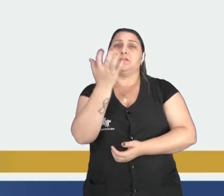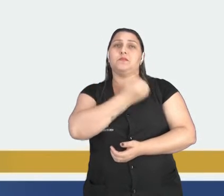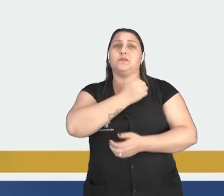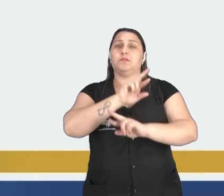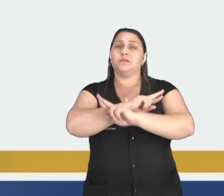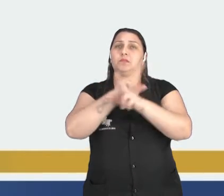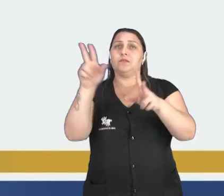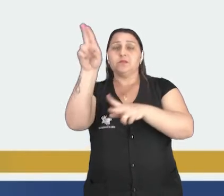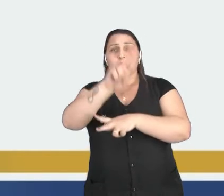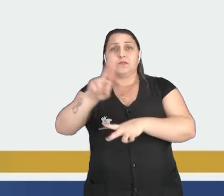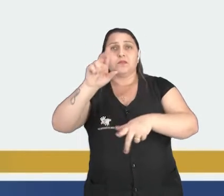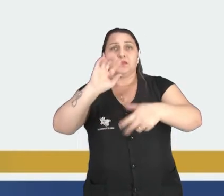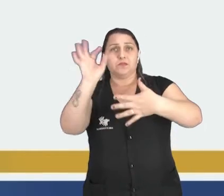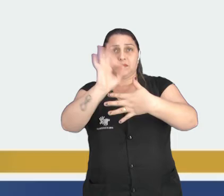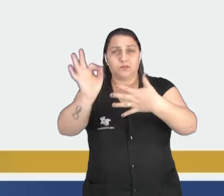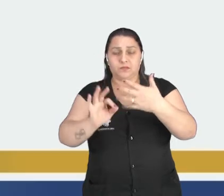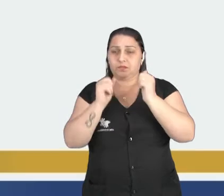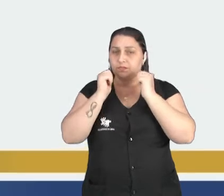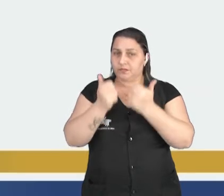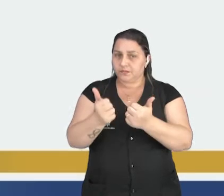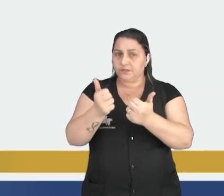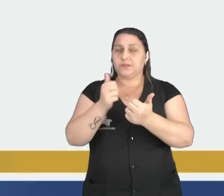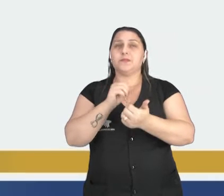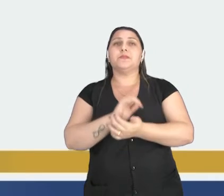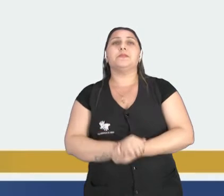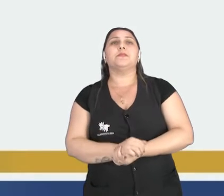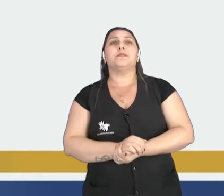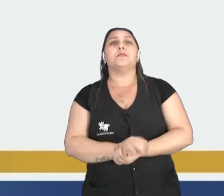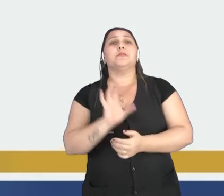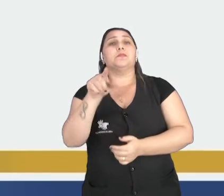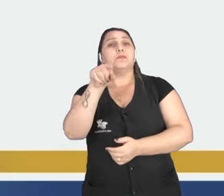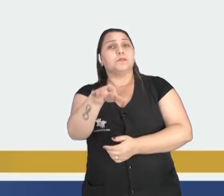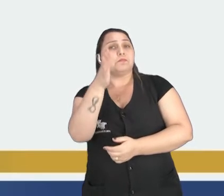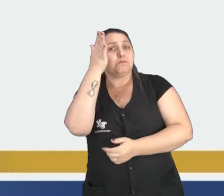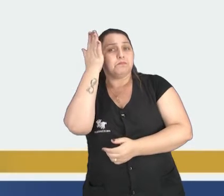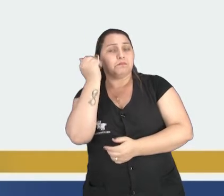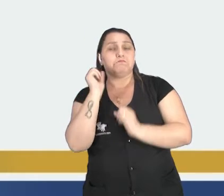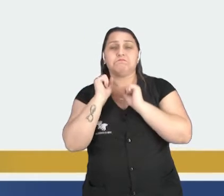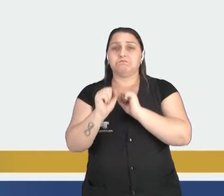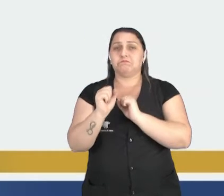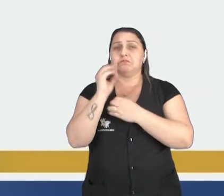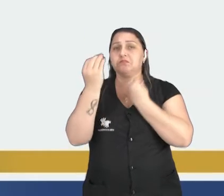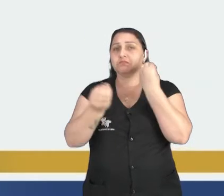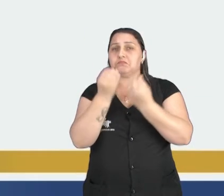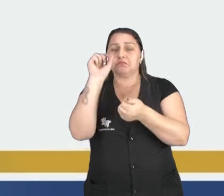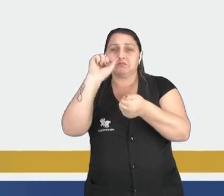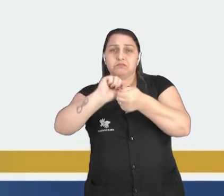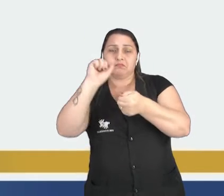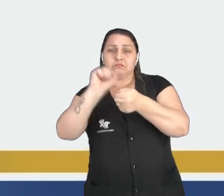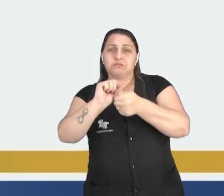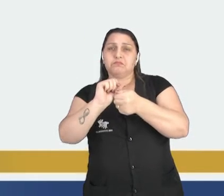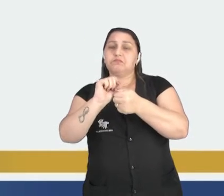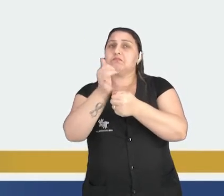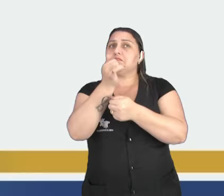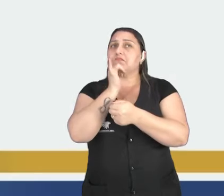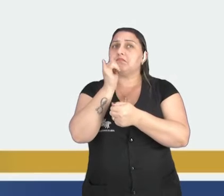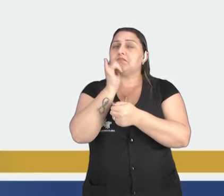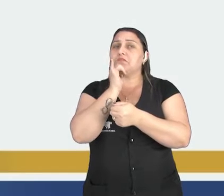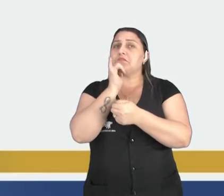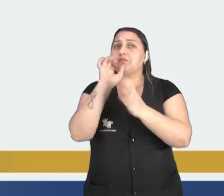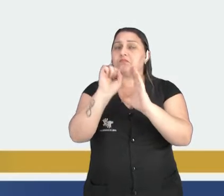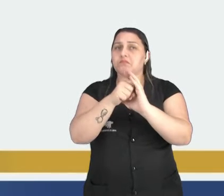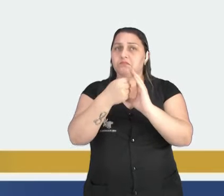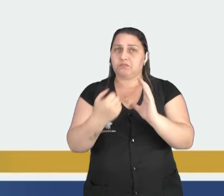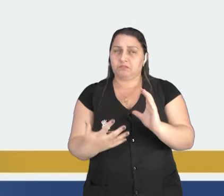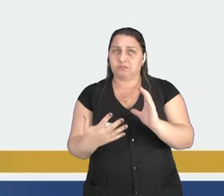esses elementos aqui, tá? Beleza? Então, é só para que você possa ter uma noção de como é que faz esse exemplo,